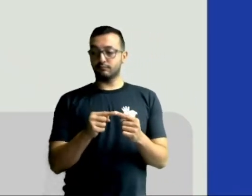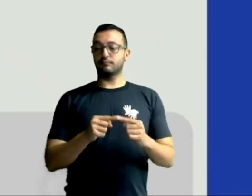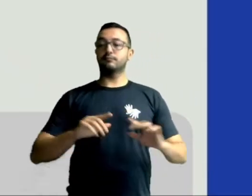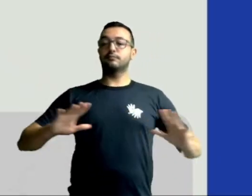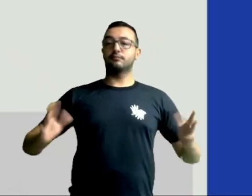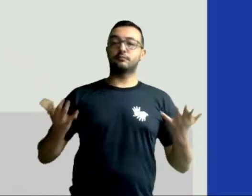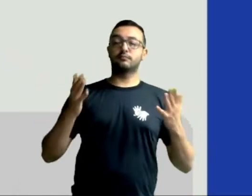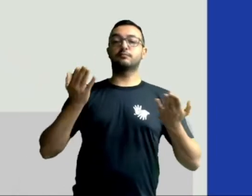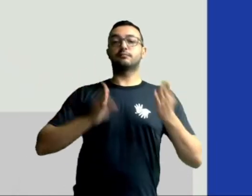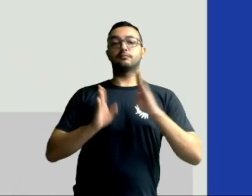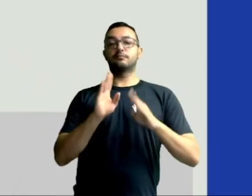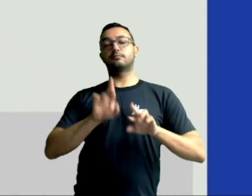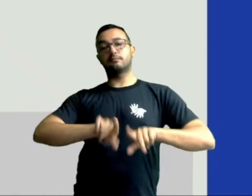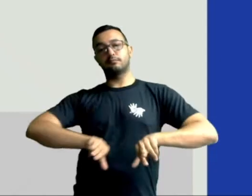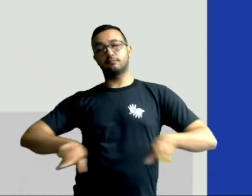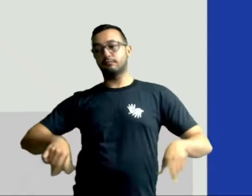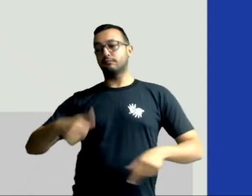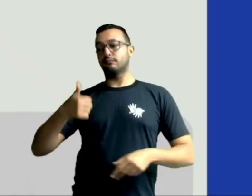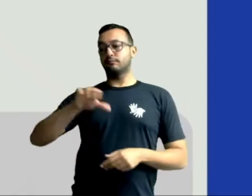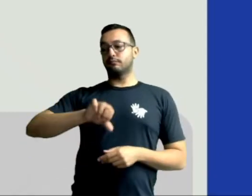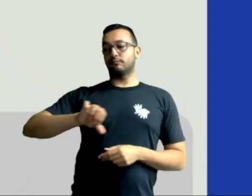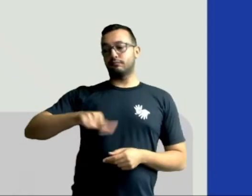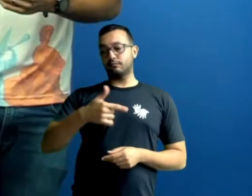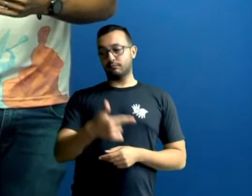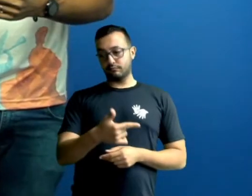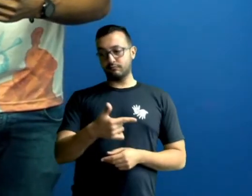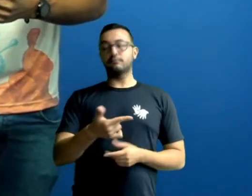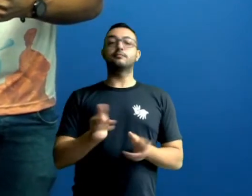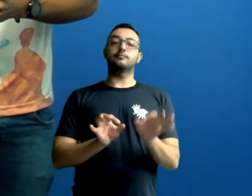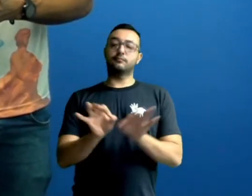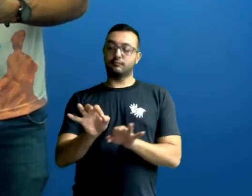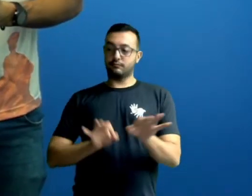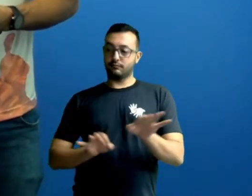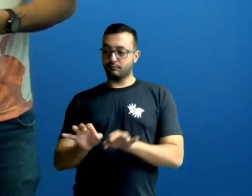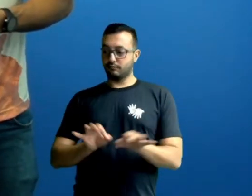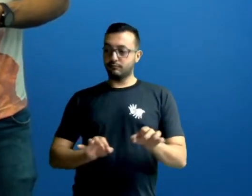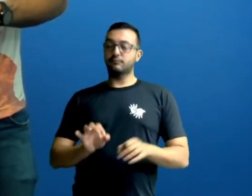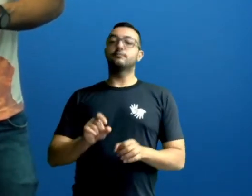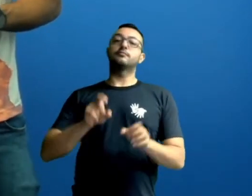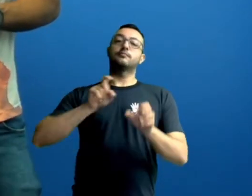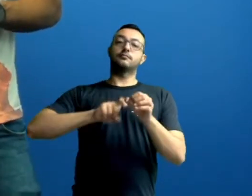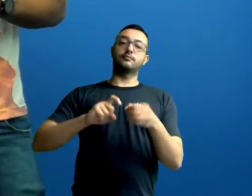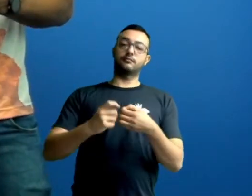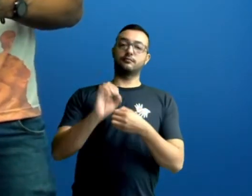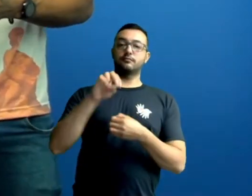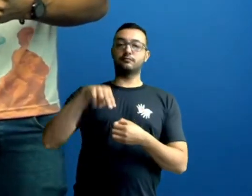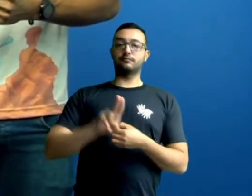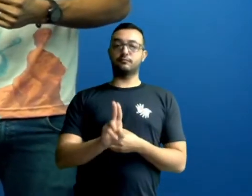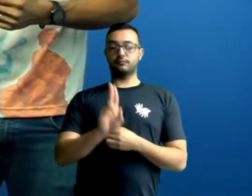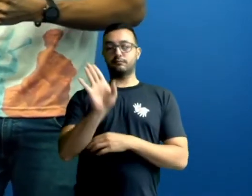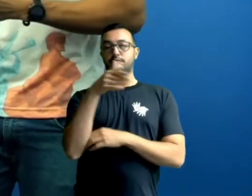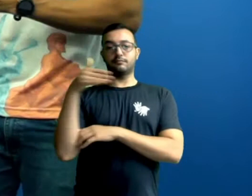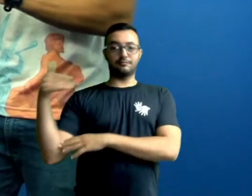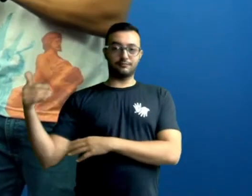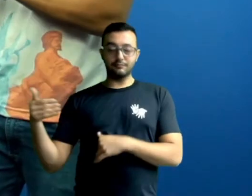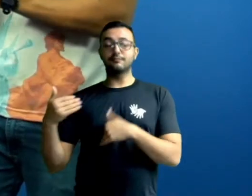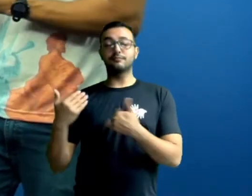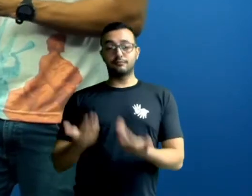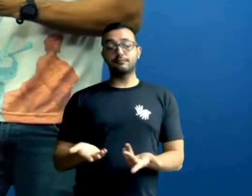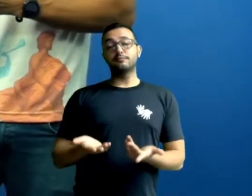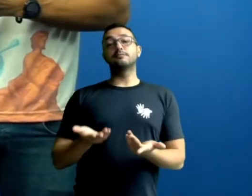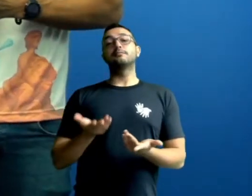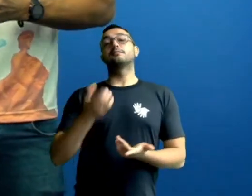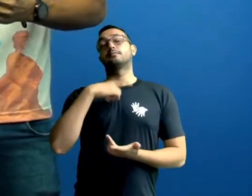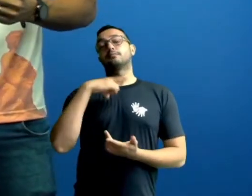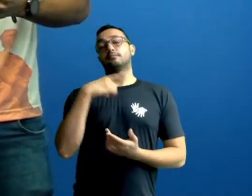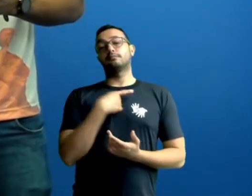de Biodiversidade que aconteceu em 1992, organizada pela Organização das Nações Unidas, tá certo? Portanto, esse